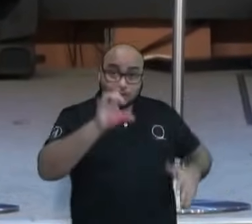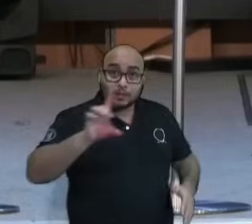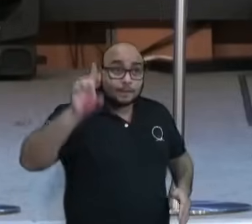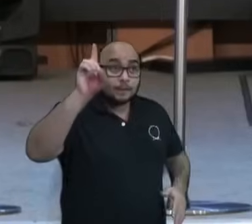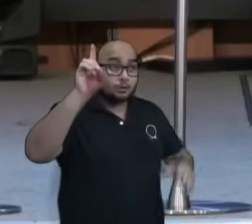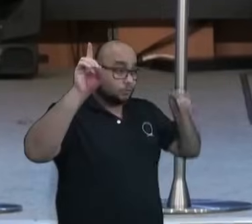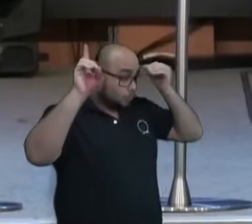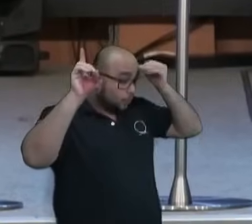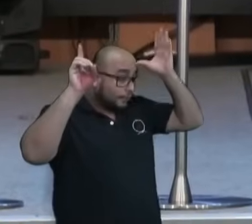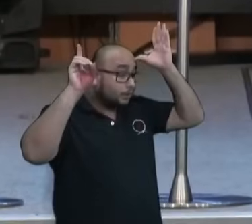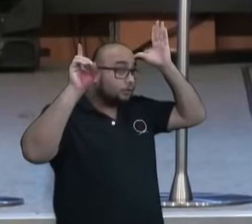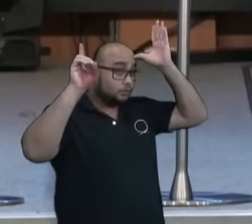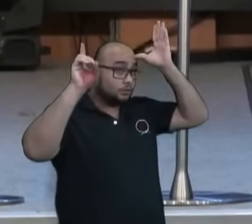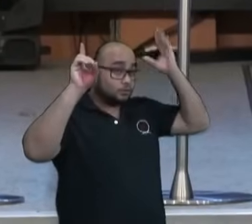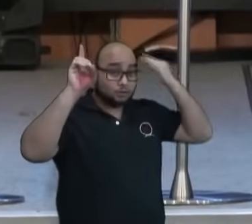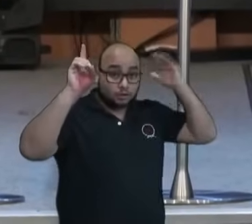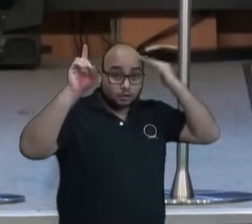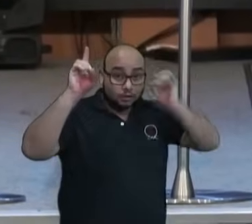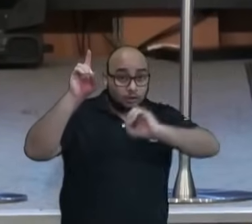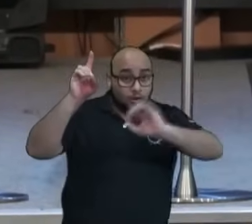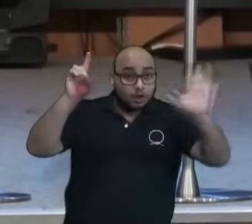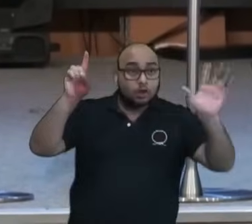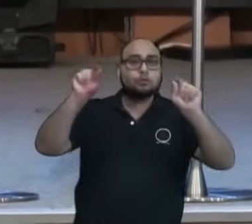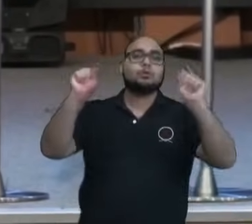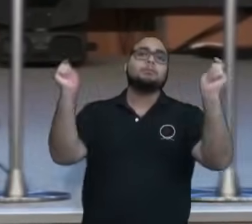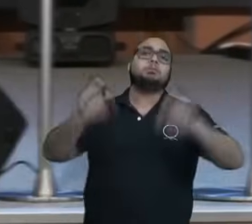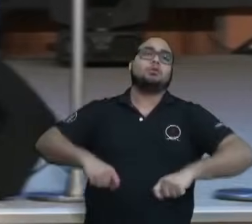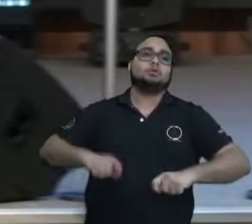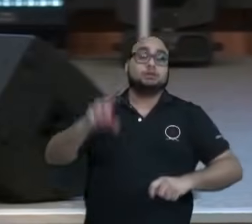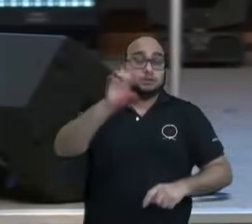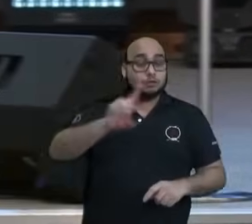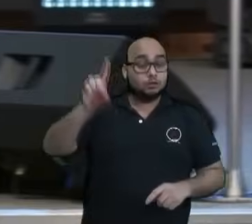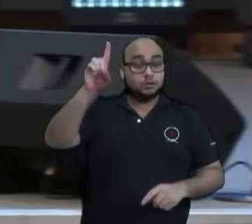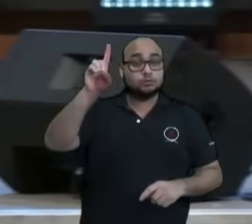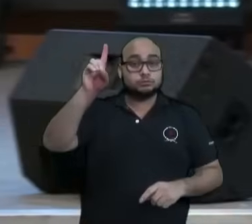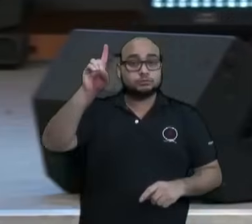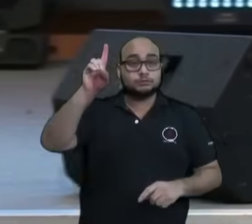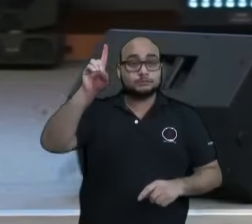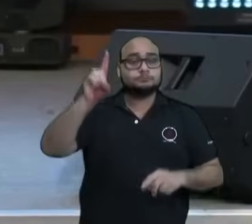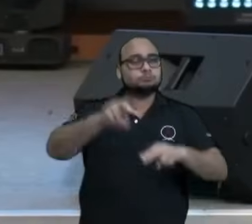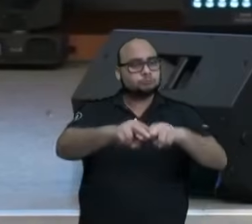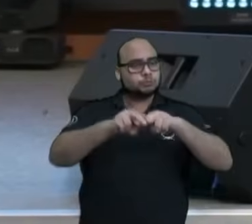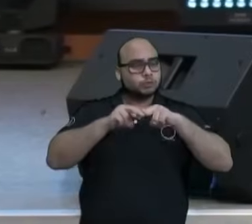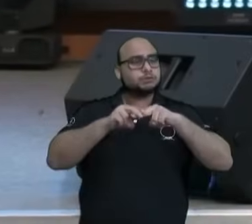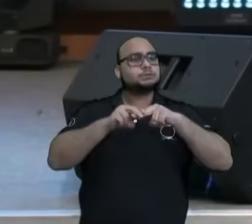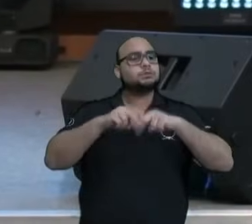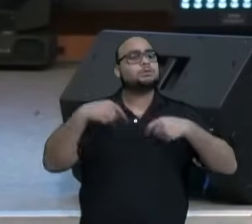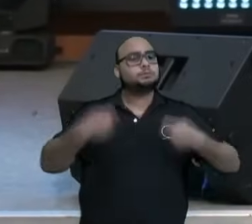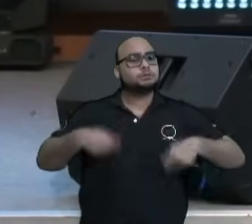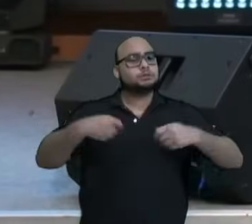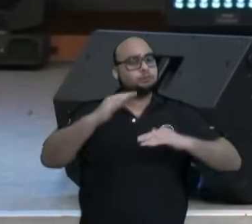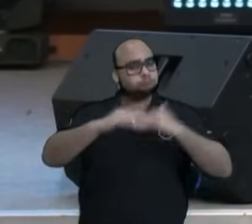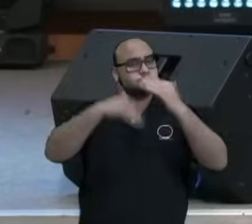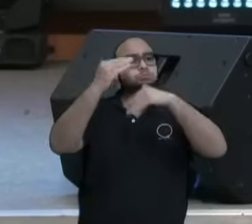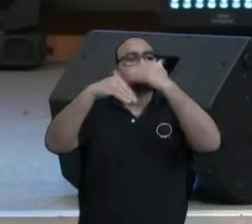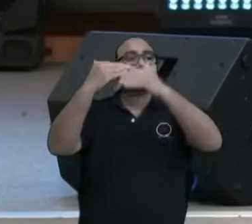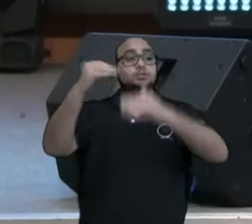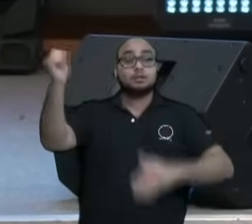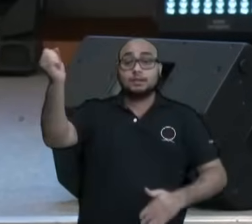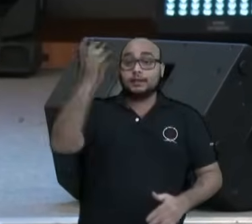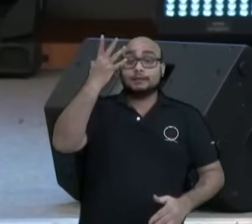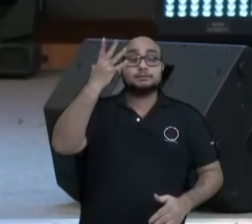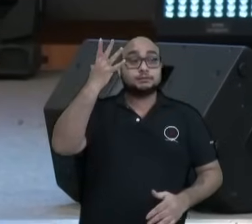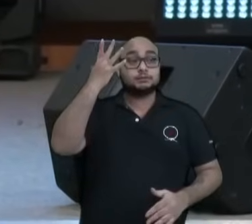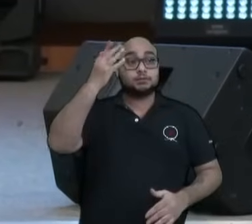mundo de Deus por isso que você tem que crescer na graça e no conhecimento e por qu pega dois Versículos anteriores para você entender para você não ser envolvido